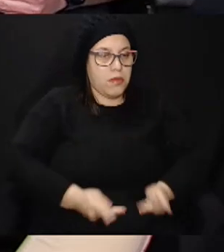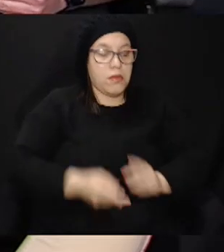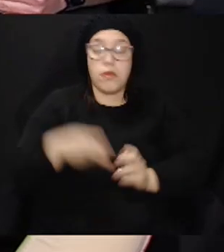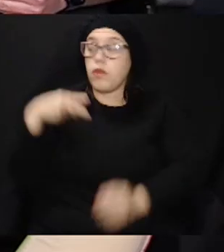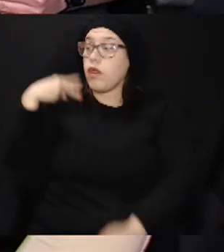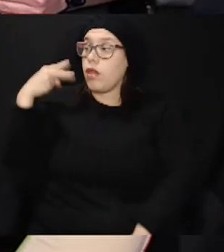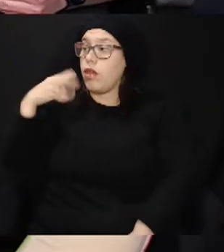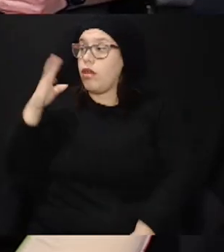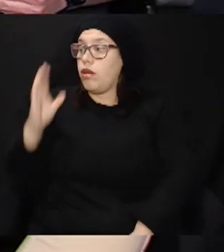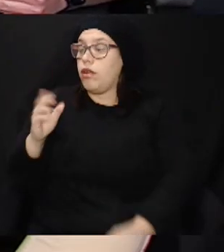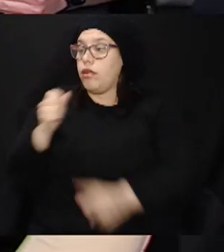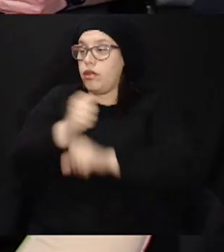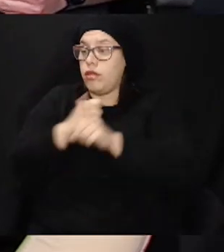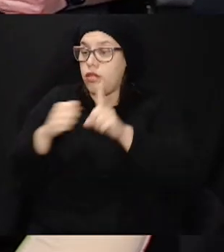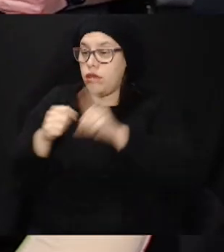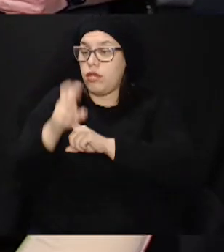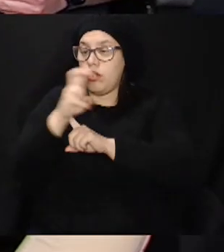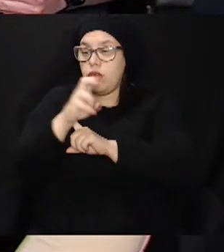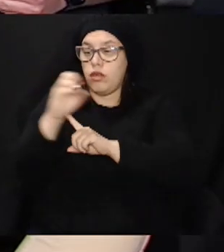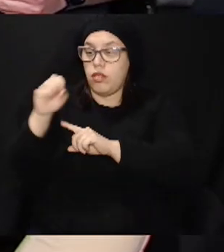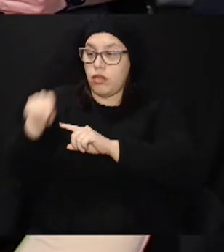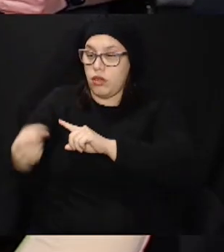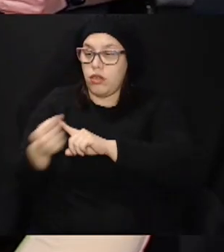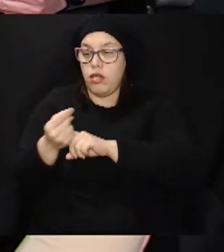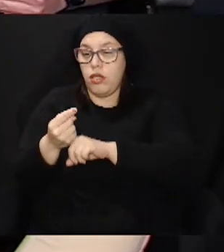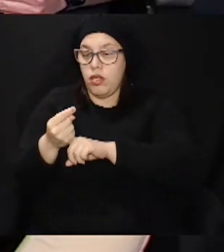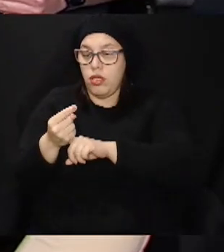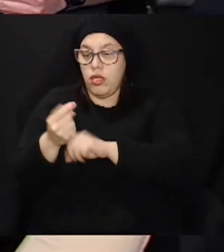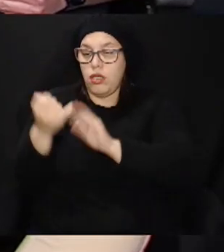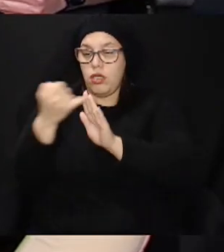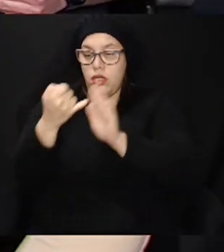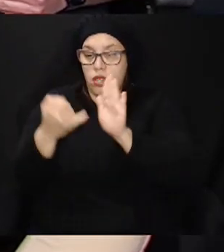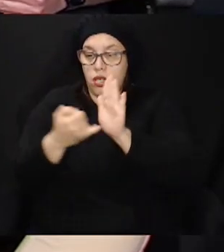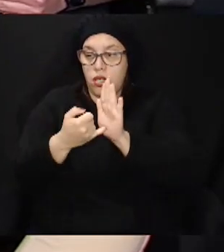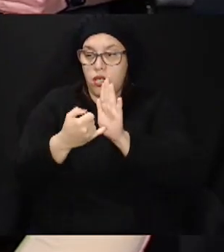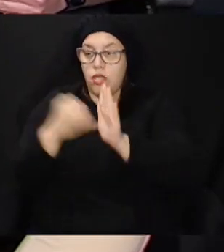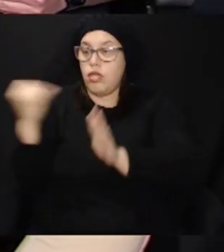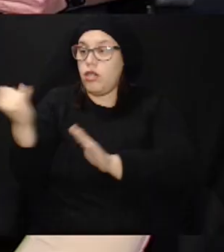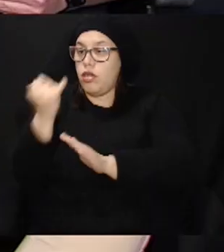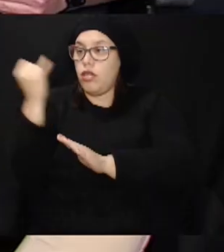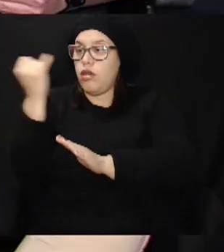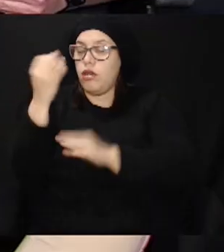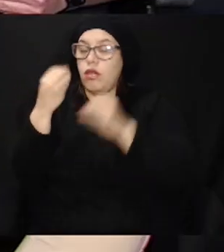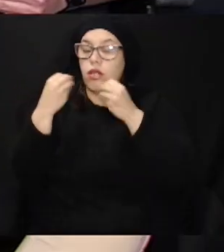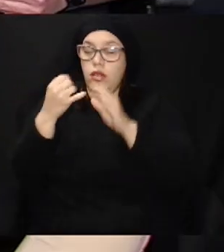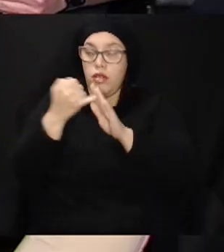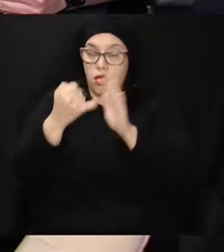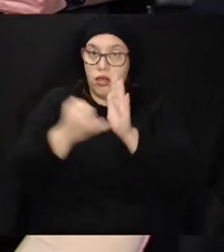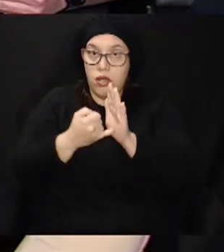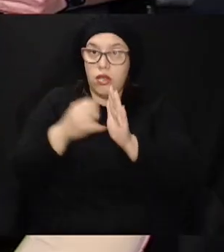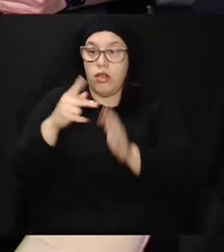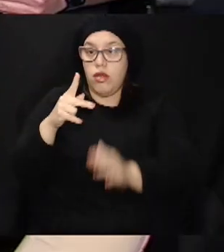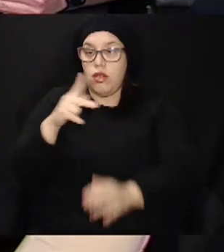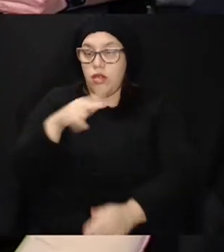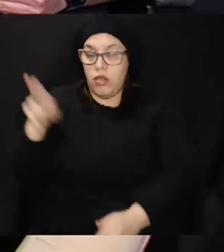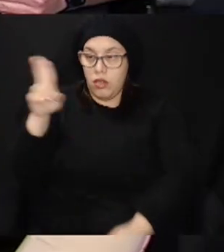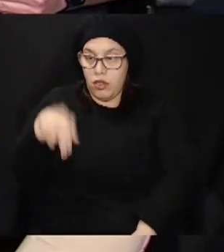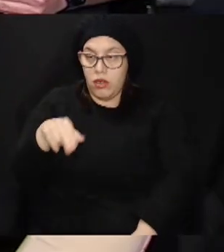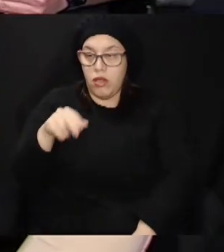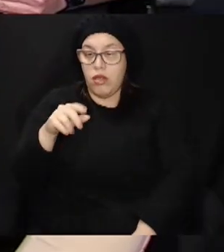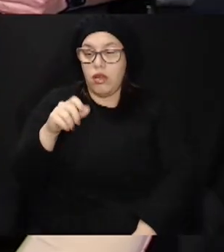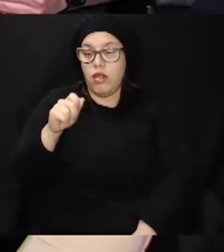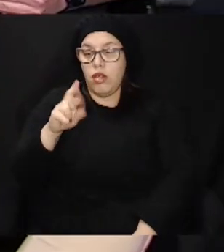assistência social foram 50 mil para instituições importantes, como a instituição Padre Haroldo e também o Instituto